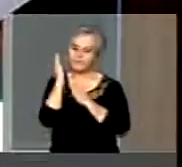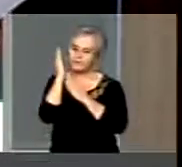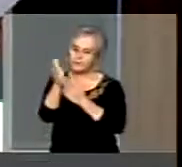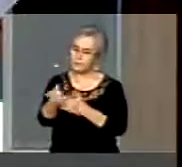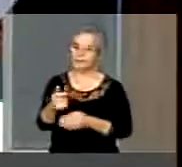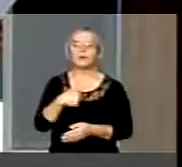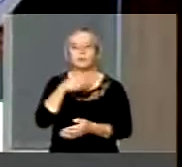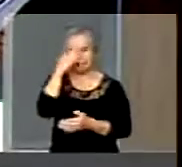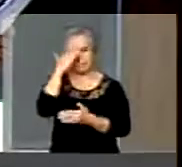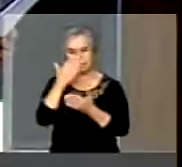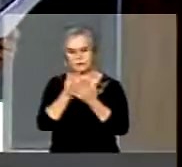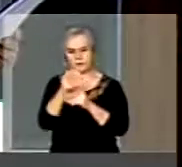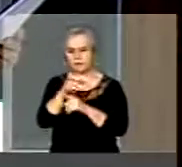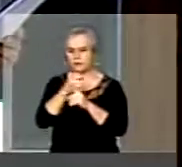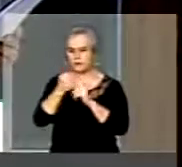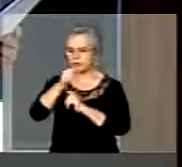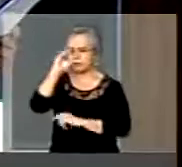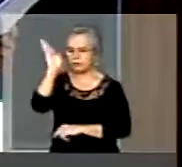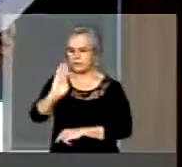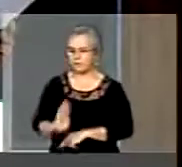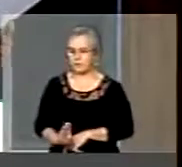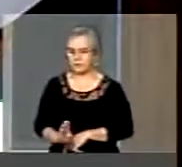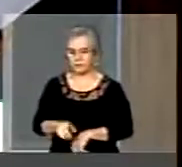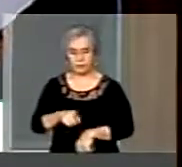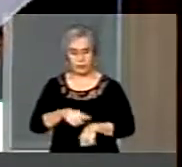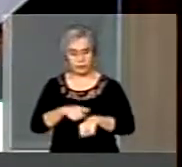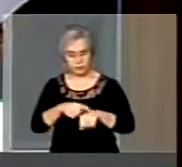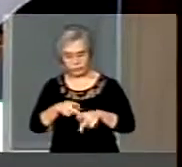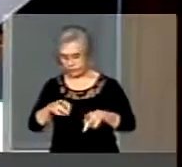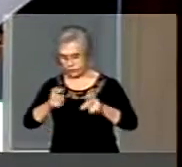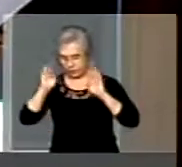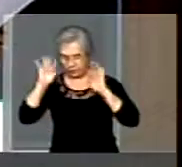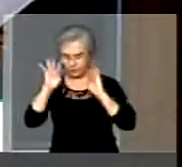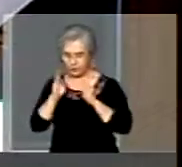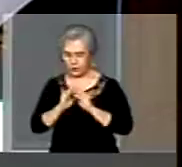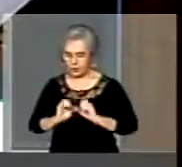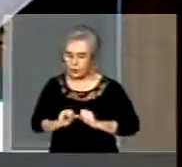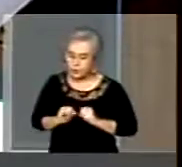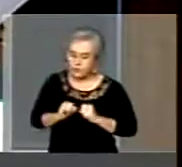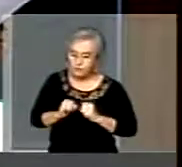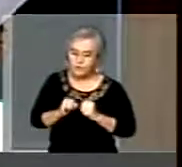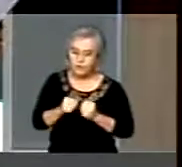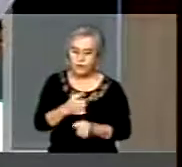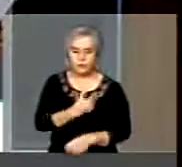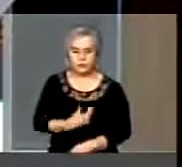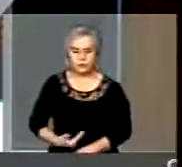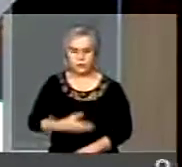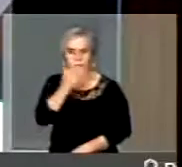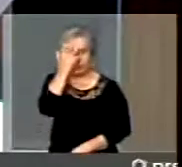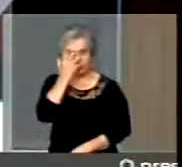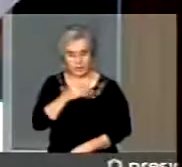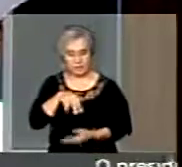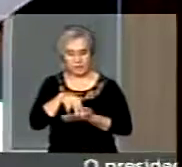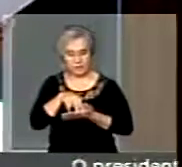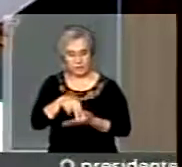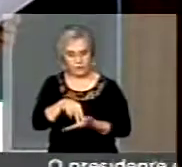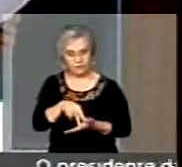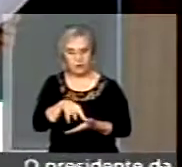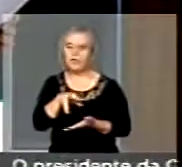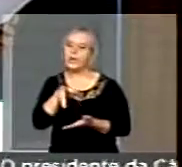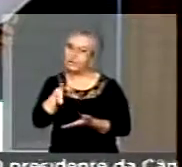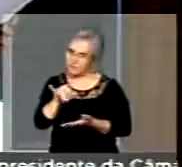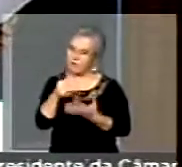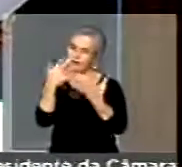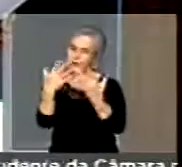que a sociedade brasileira, quando perceber que o esforço coordenado pelo governo é sério e consistente,